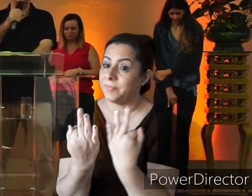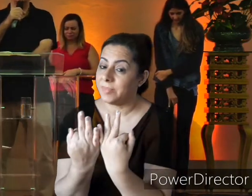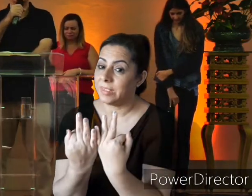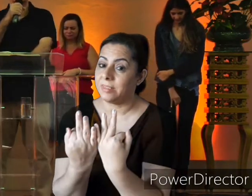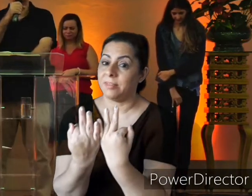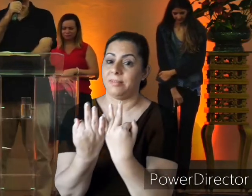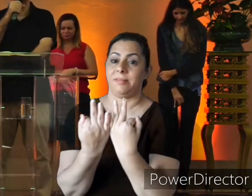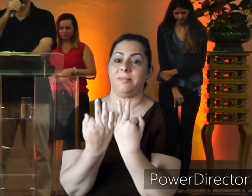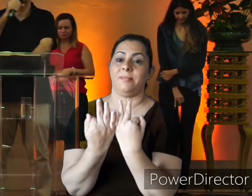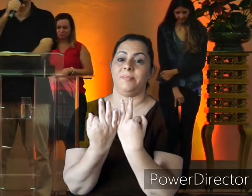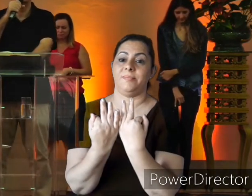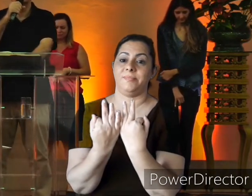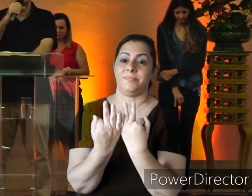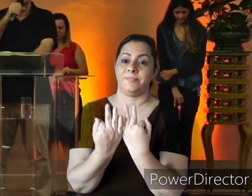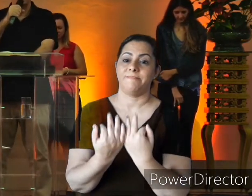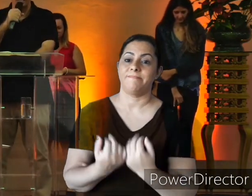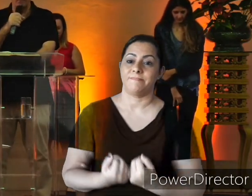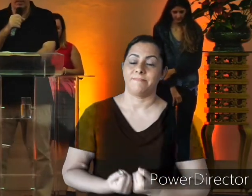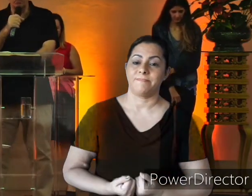desejar,